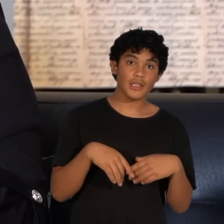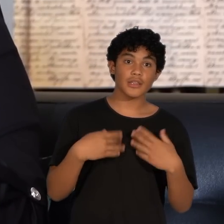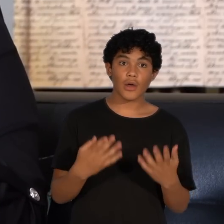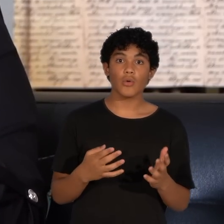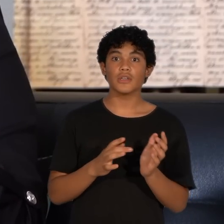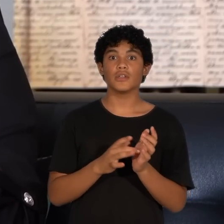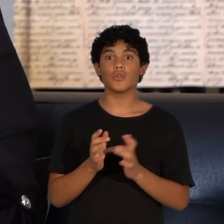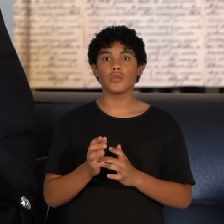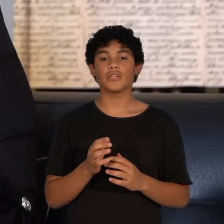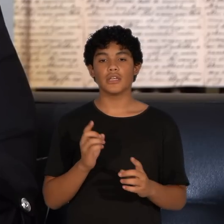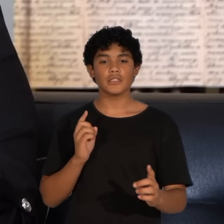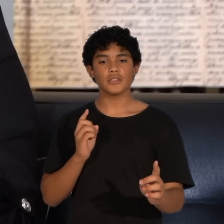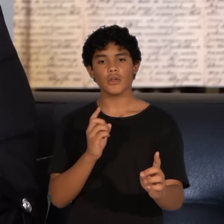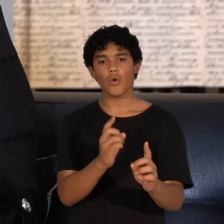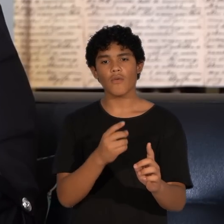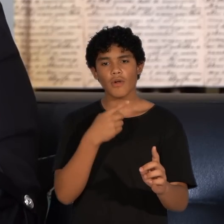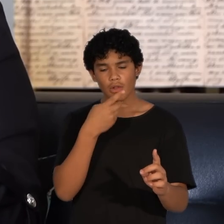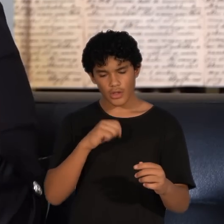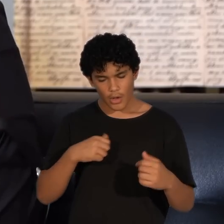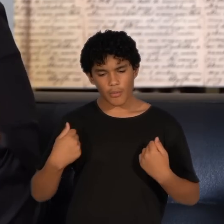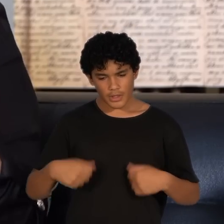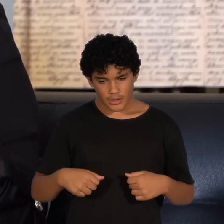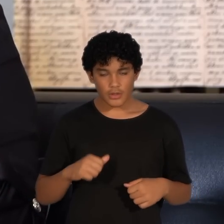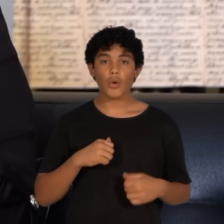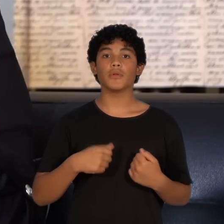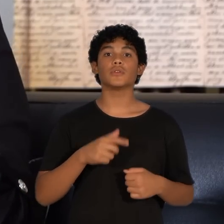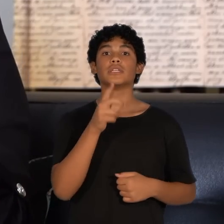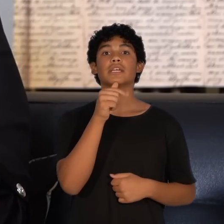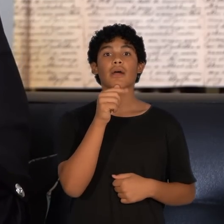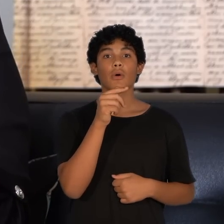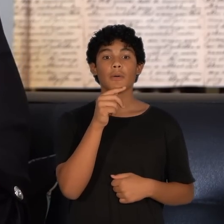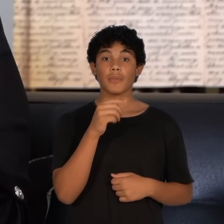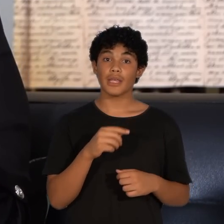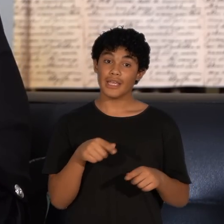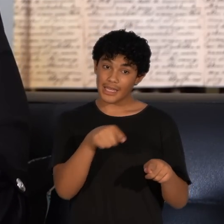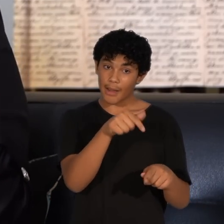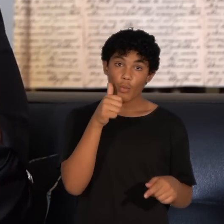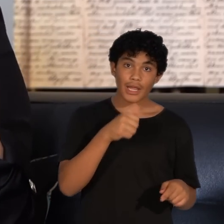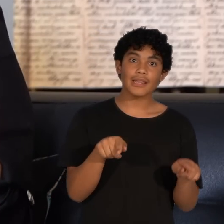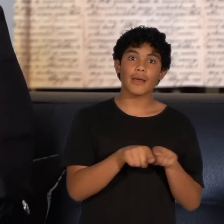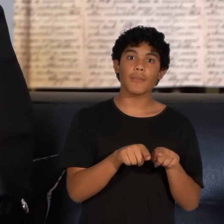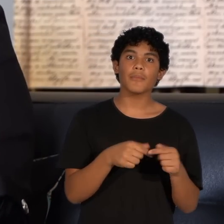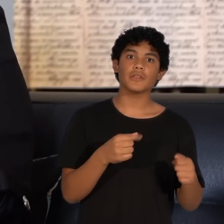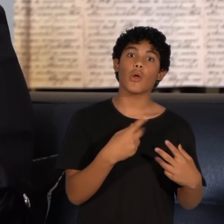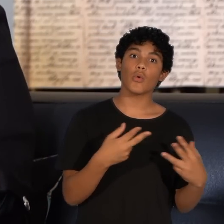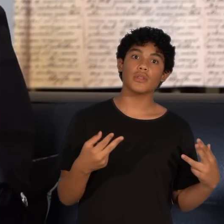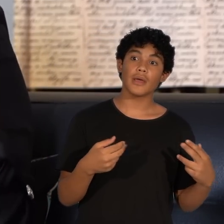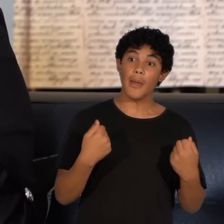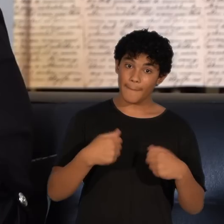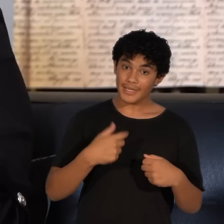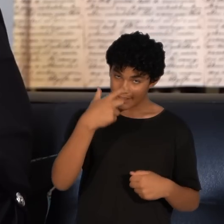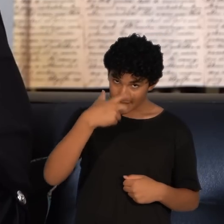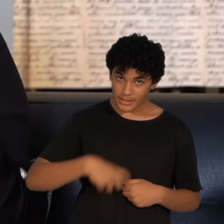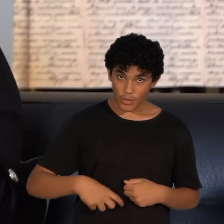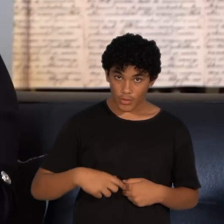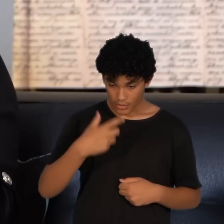vem com a congruência, eu também preciso de alguma coisa. Na minha condição humana eu preciso de água. E ela, na condição humana dela, precisa